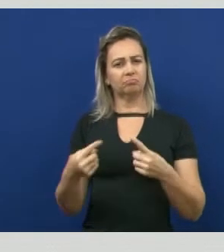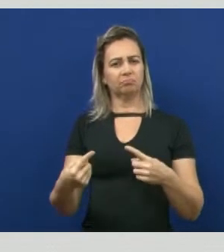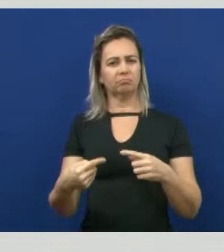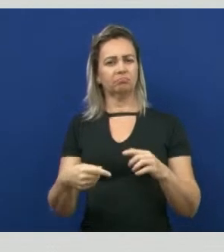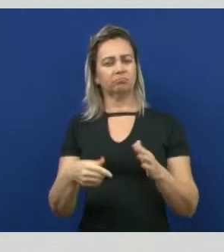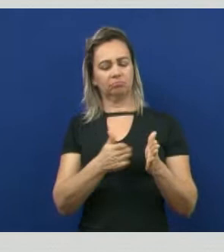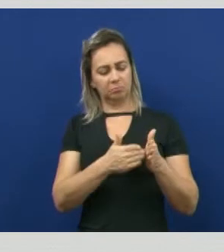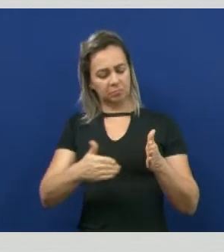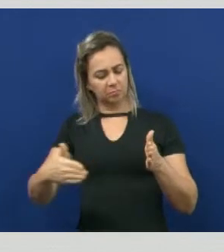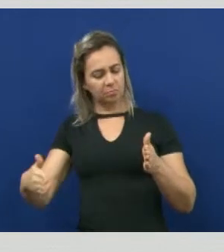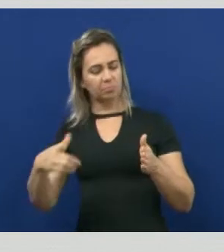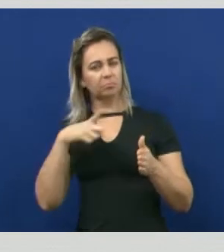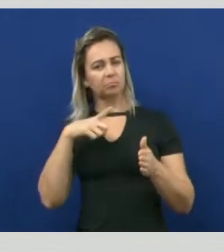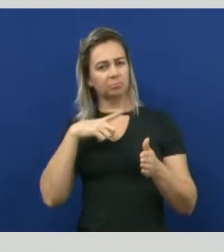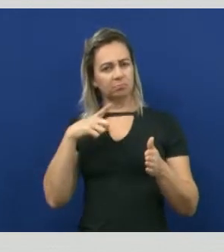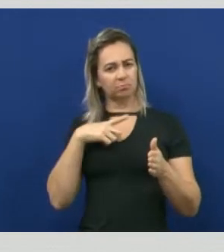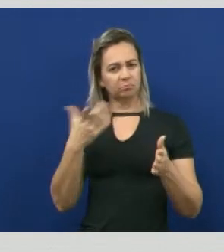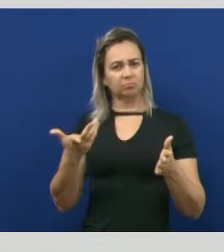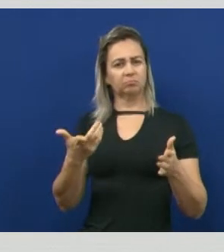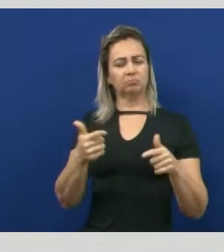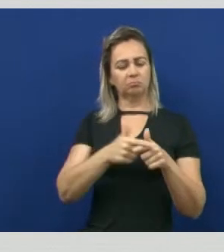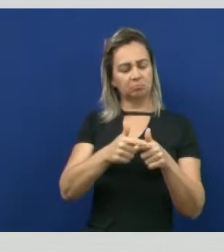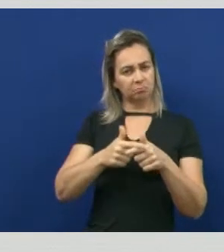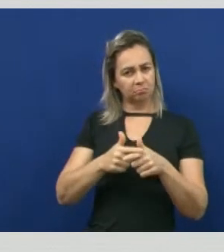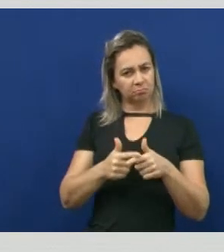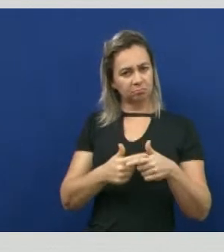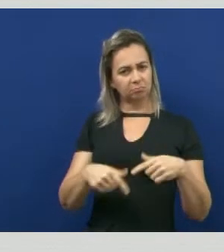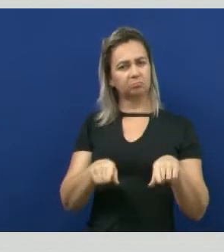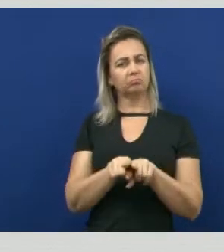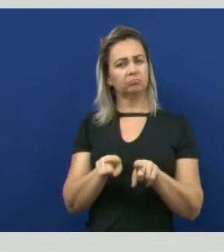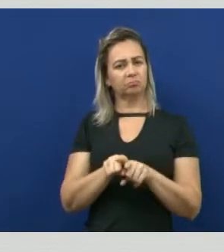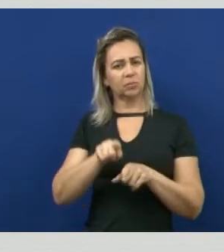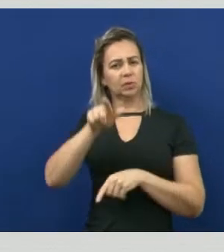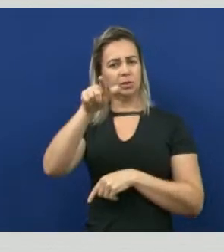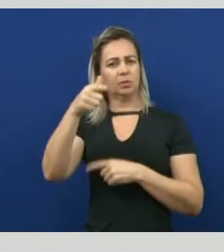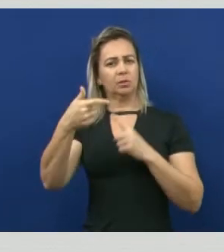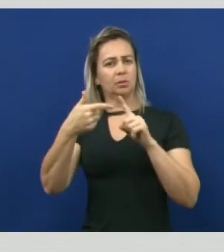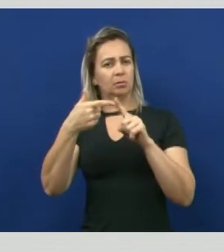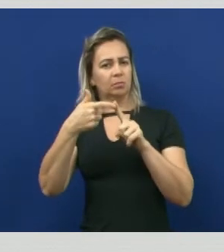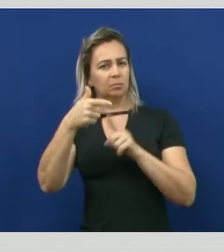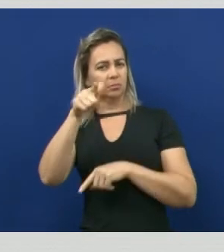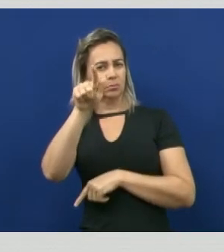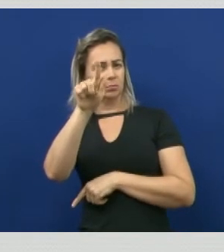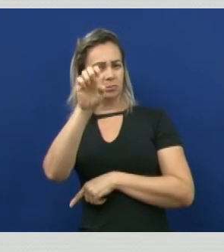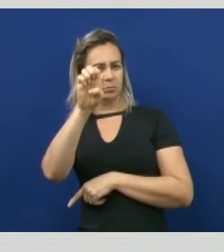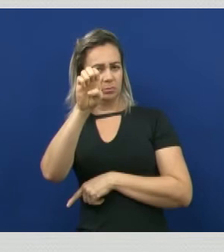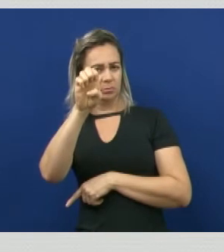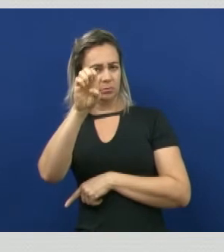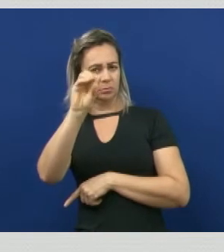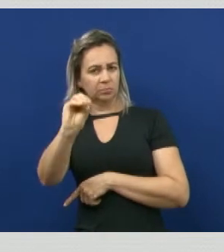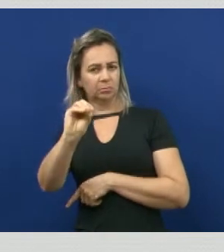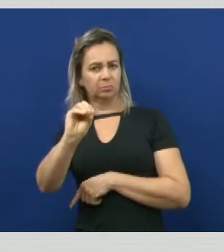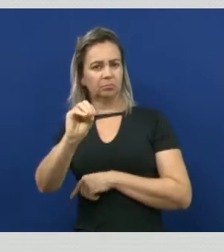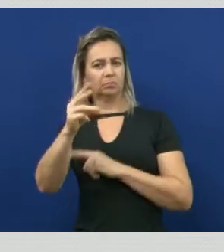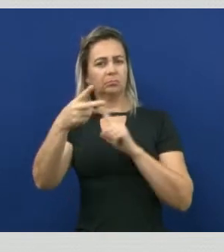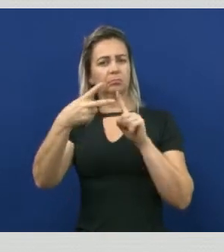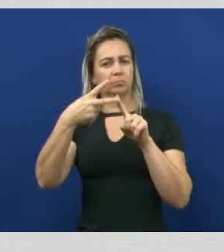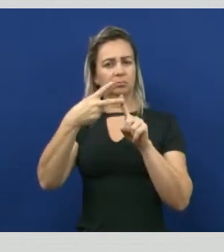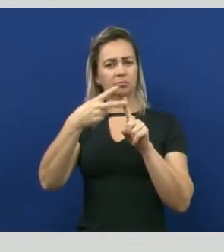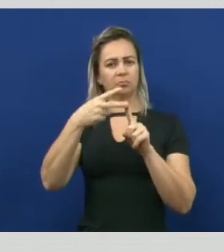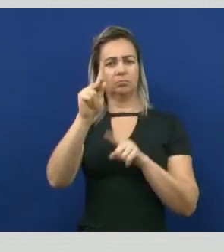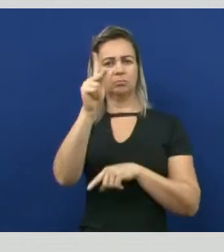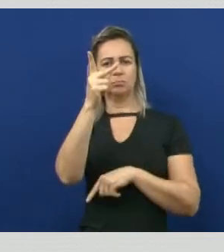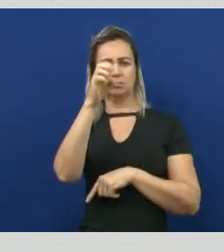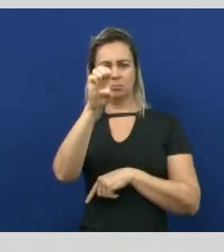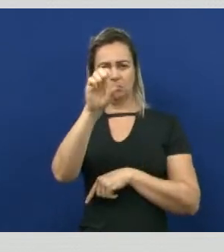grande desse paradigma do sistema geocêntrico para o sistema heliocêntrico. Olha só,